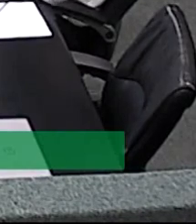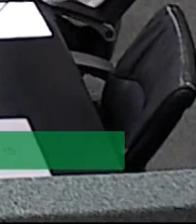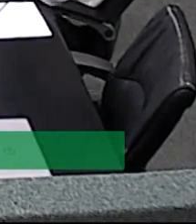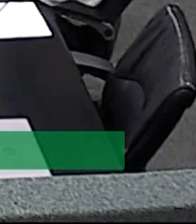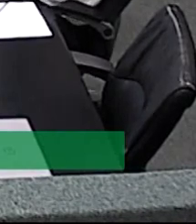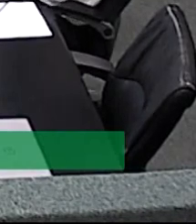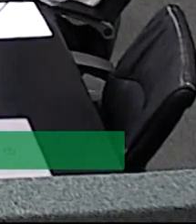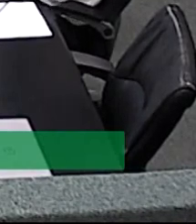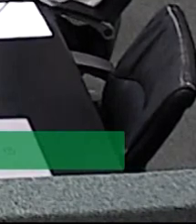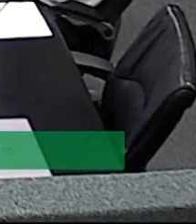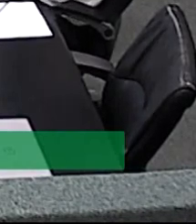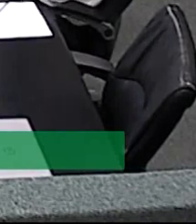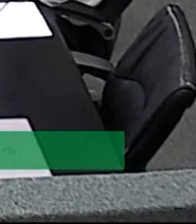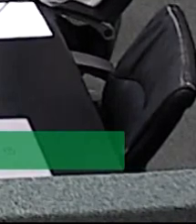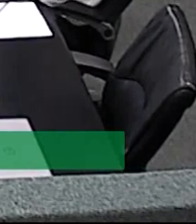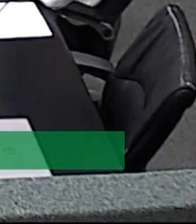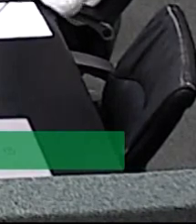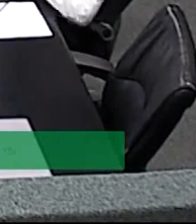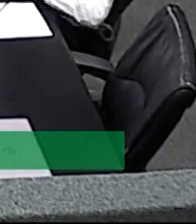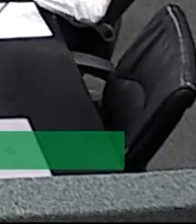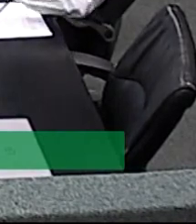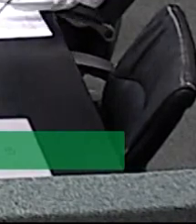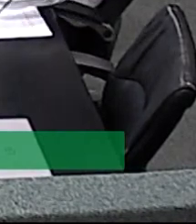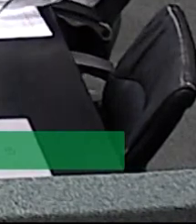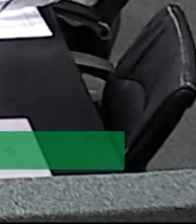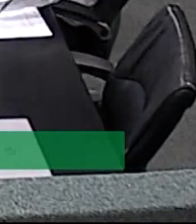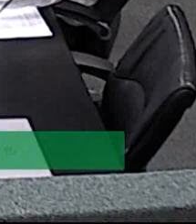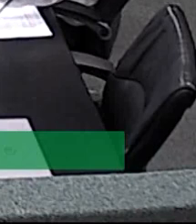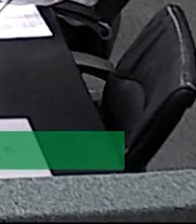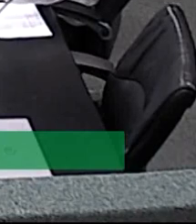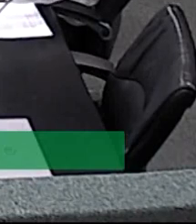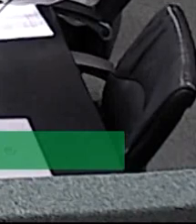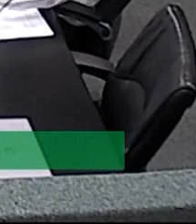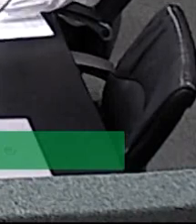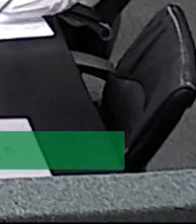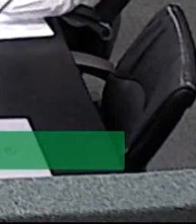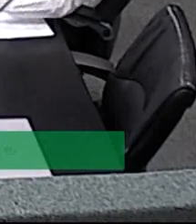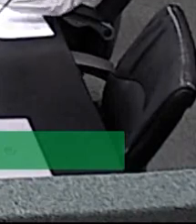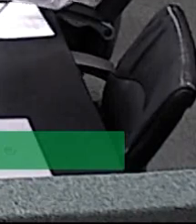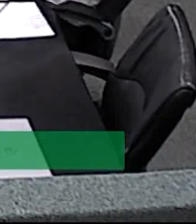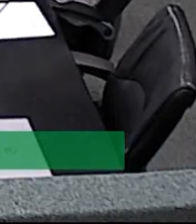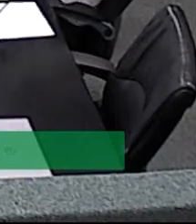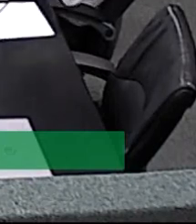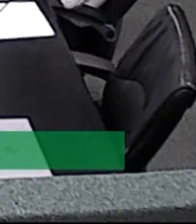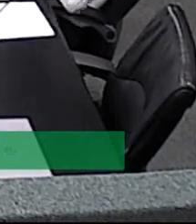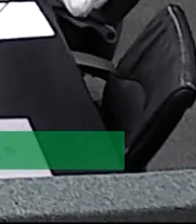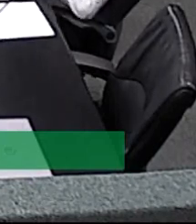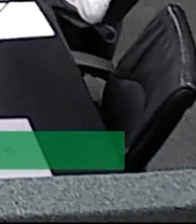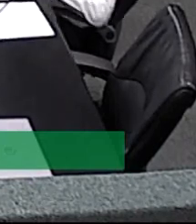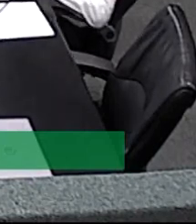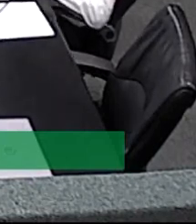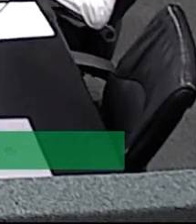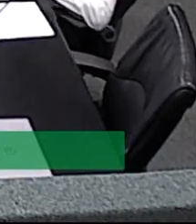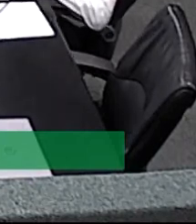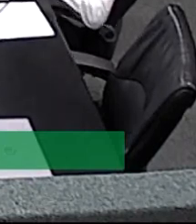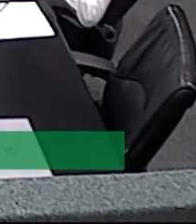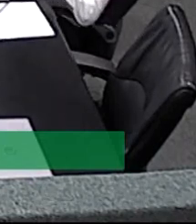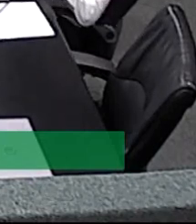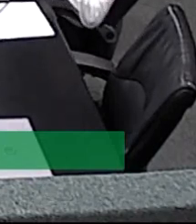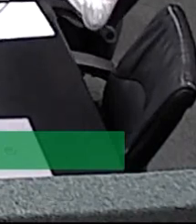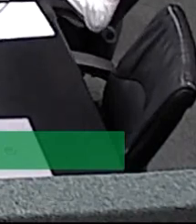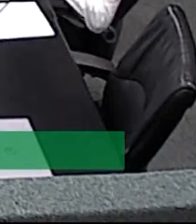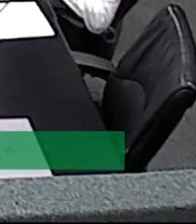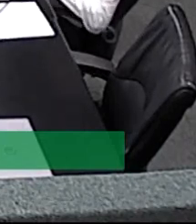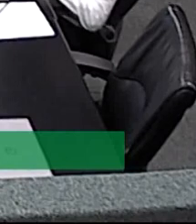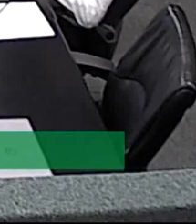havendo Quem Queira discutir em votação os deputados que aprovam permaneçam como se encontra Está aprovado agradecer o PP Colaço Deputado e